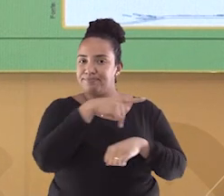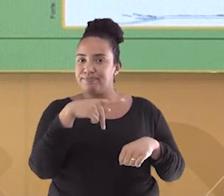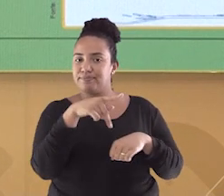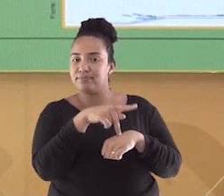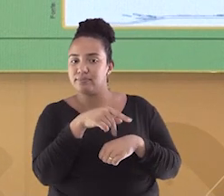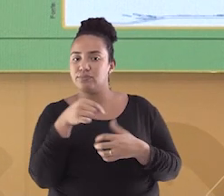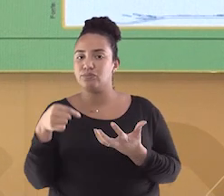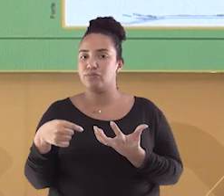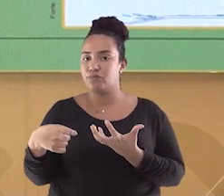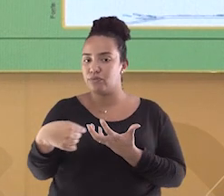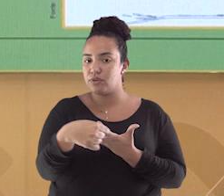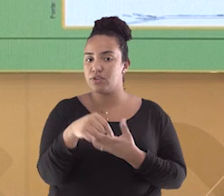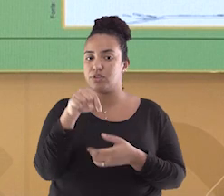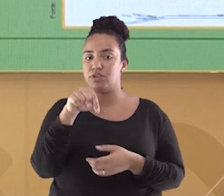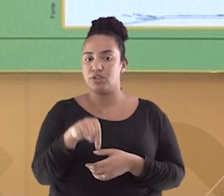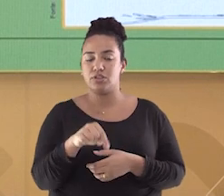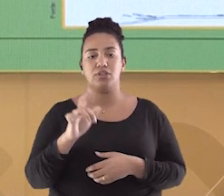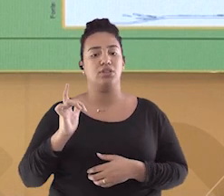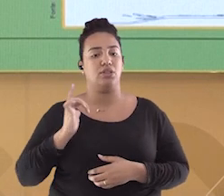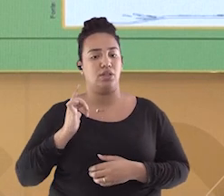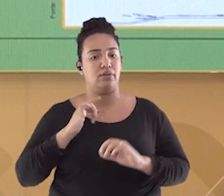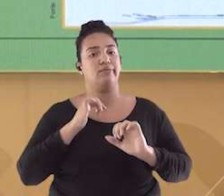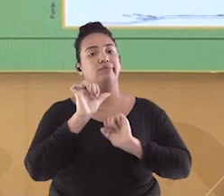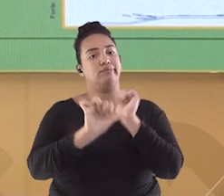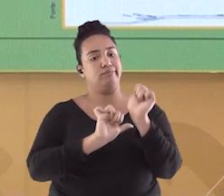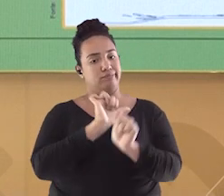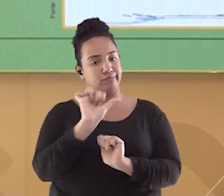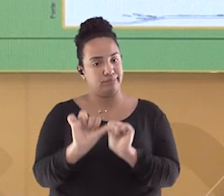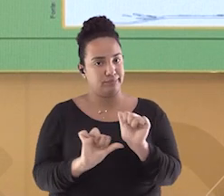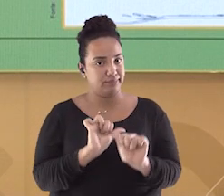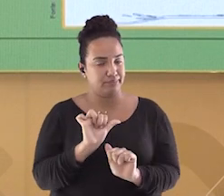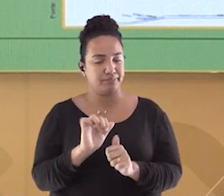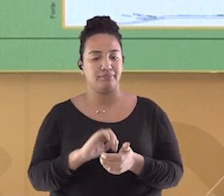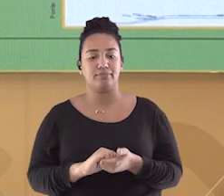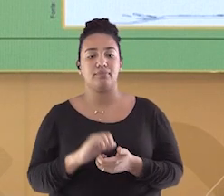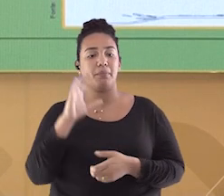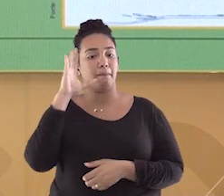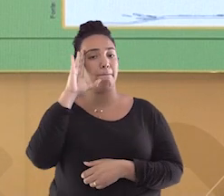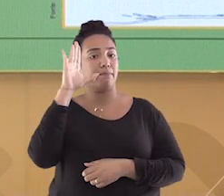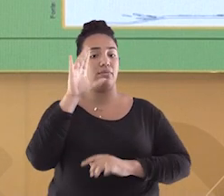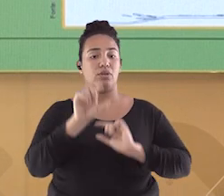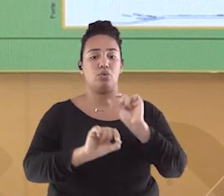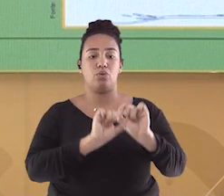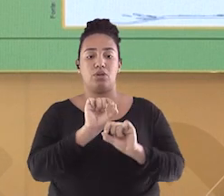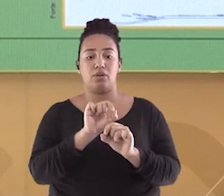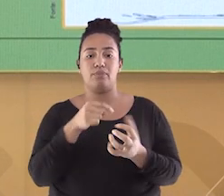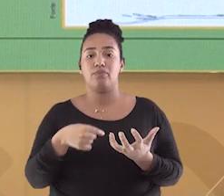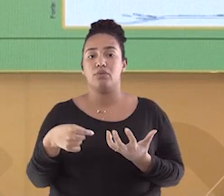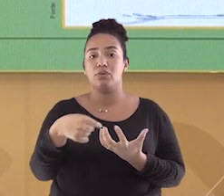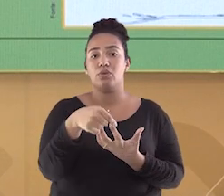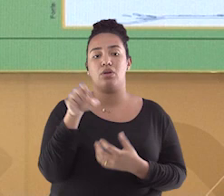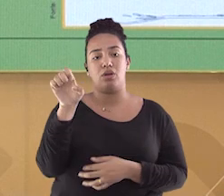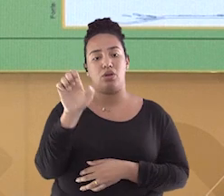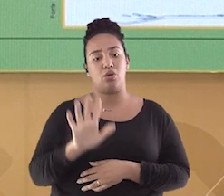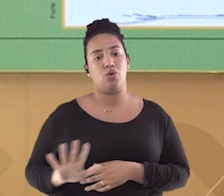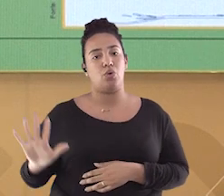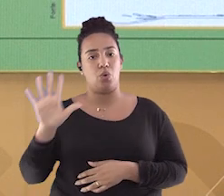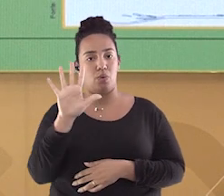e continentes foram totalmente modificados, principalmente os do continente